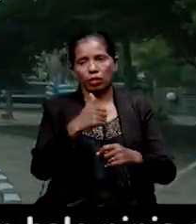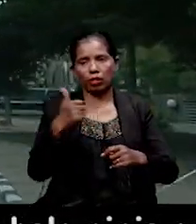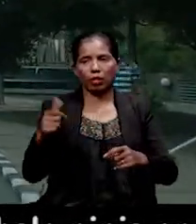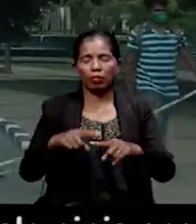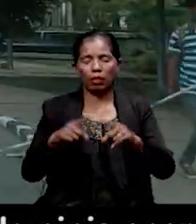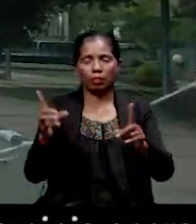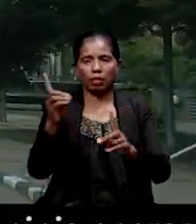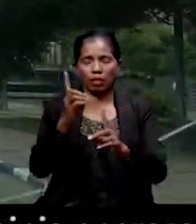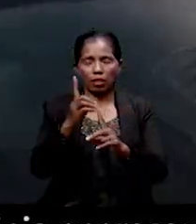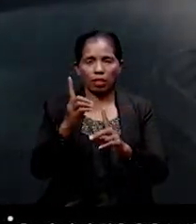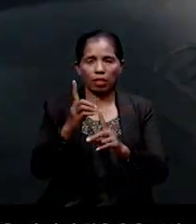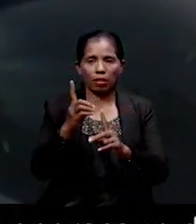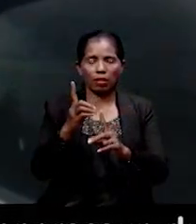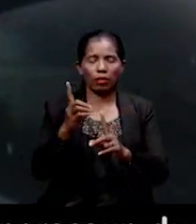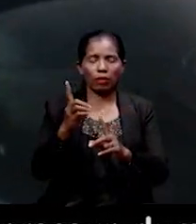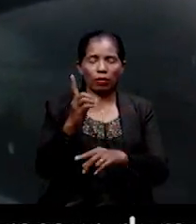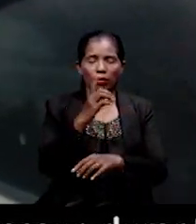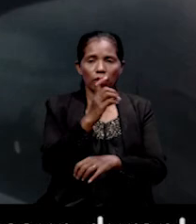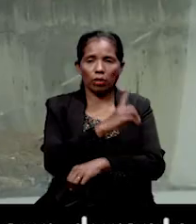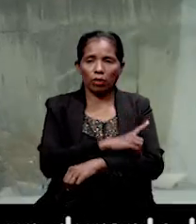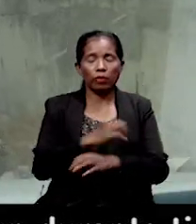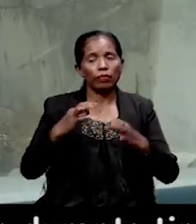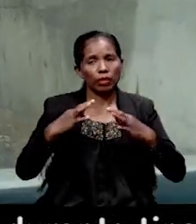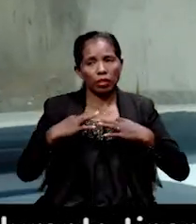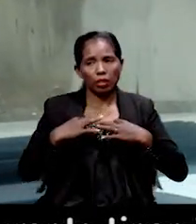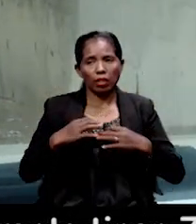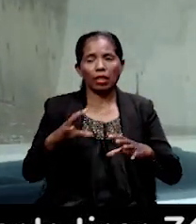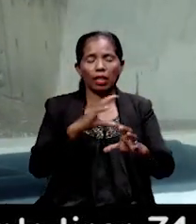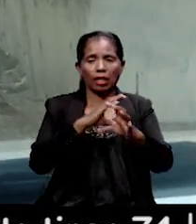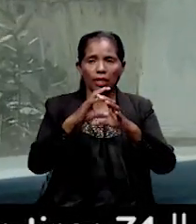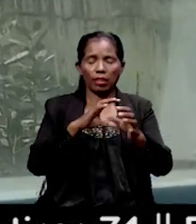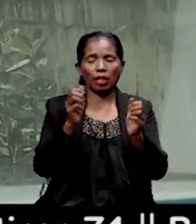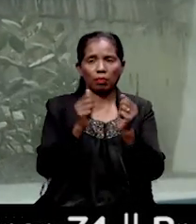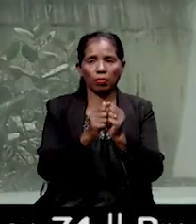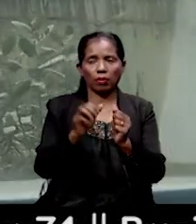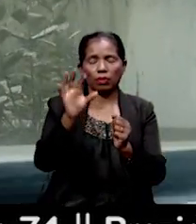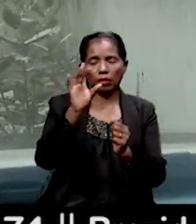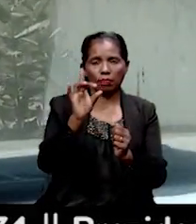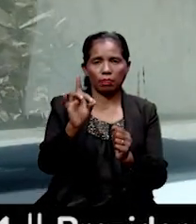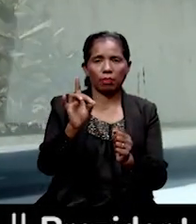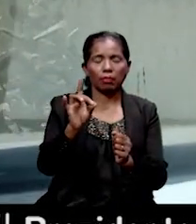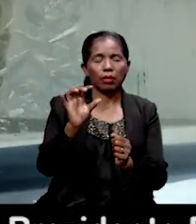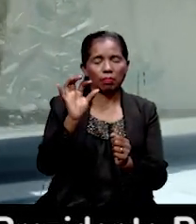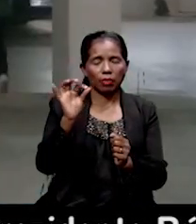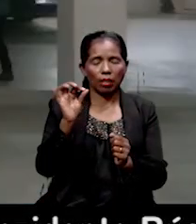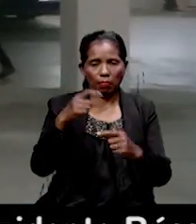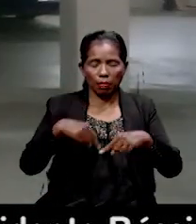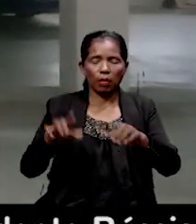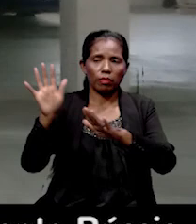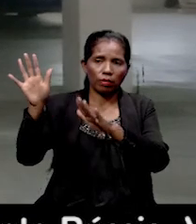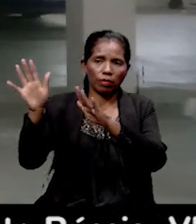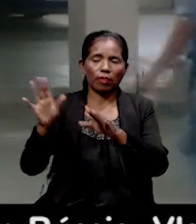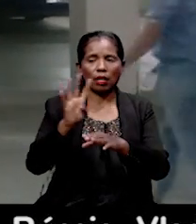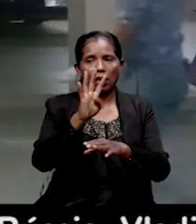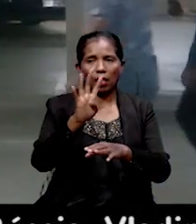be e halorong finado finalize ne, equipa conjunta identifica carreta estado sia makalo circulação. Entre carreta sia ne, hat